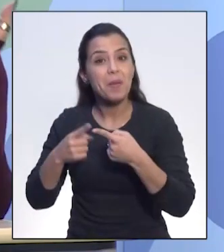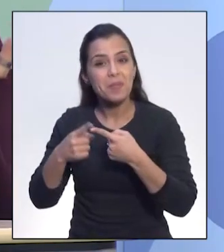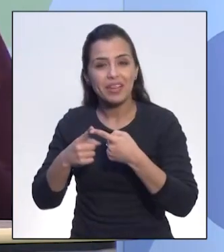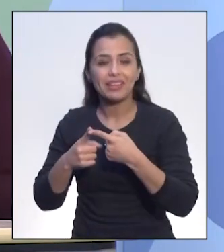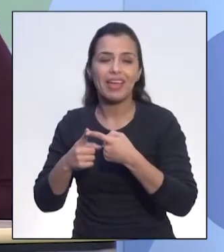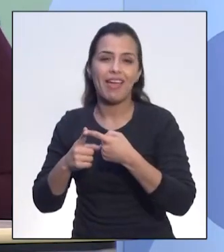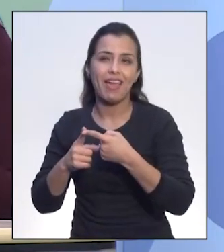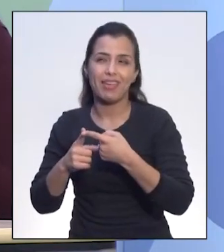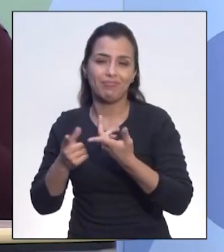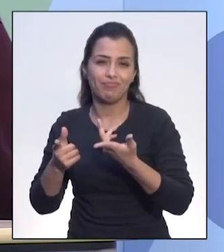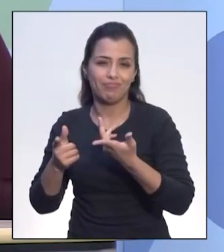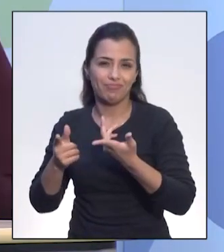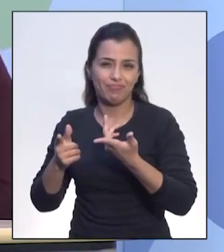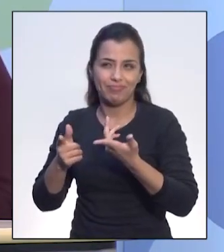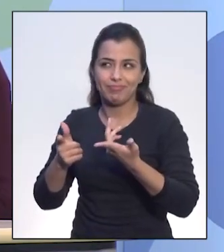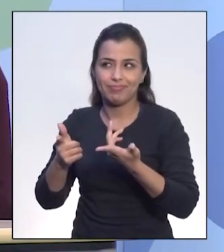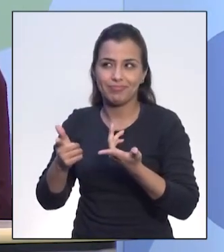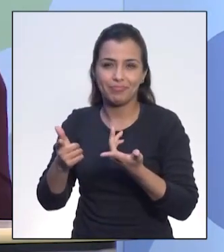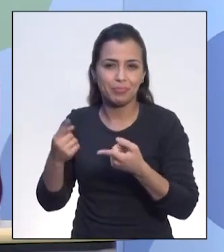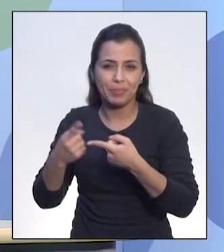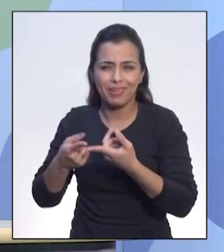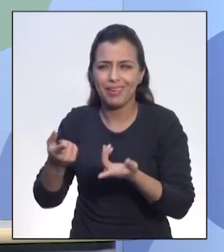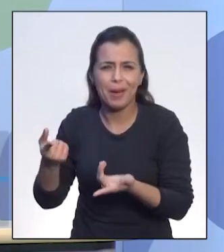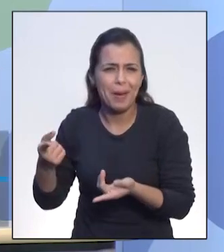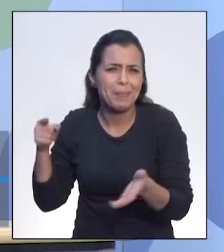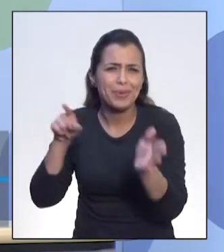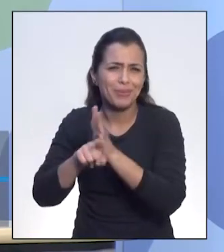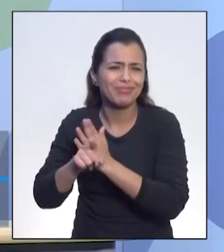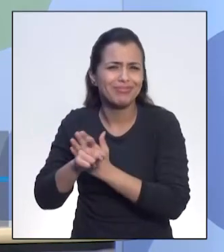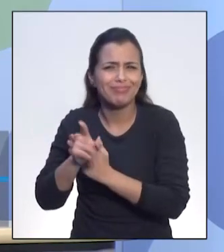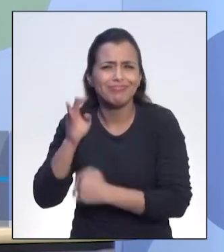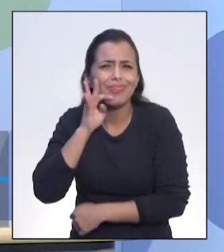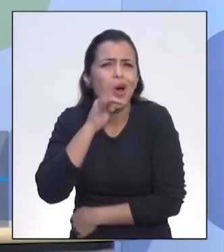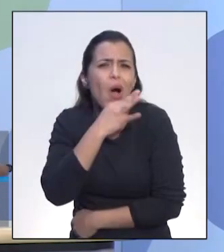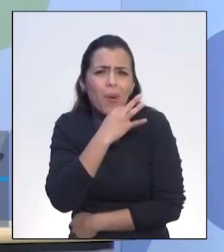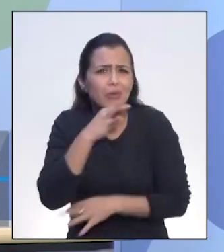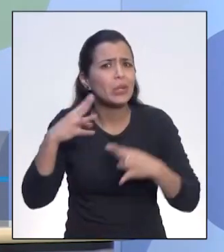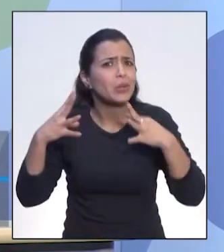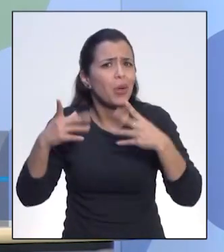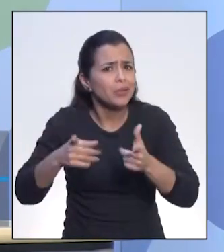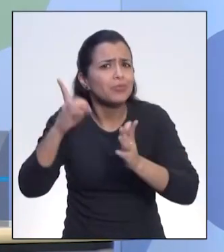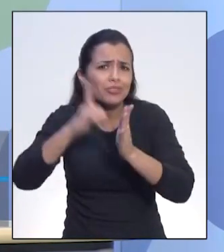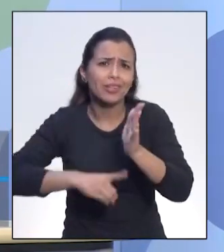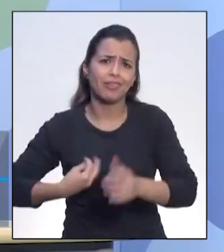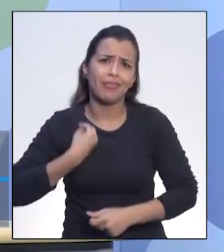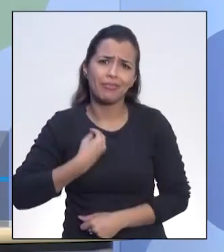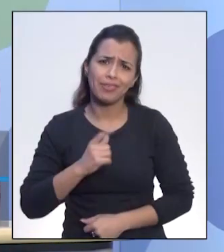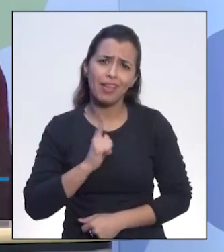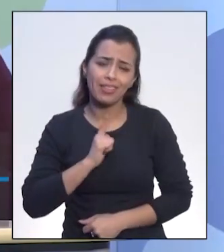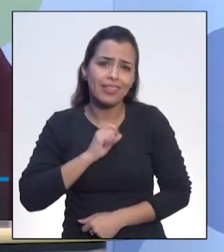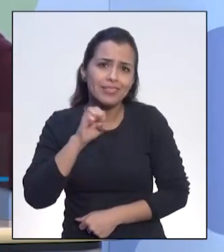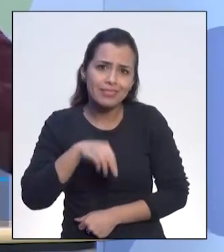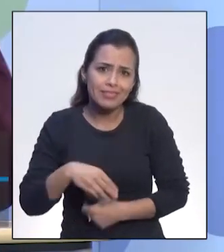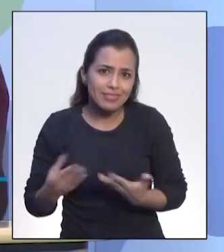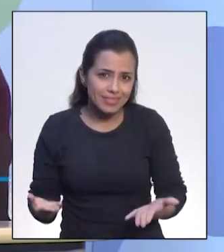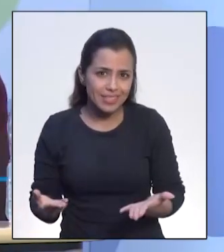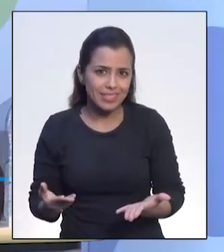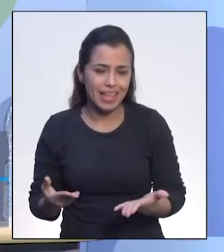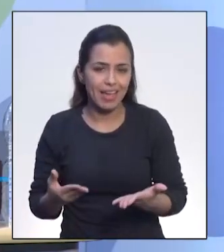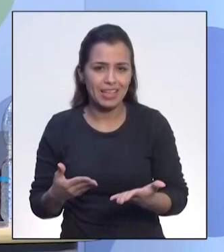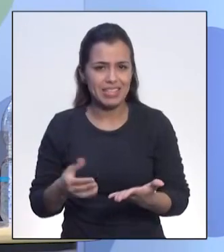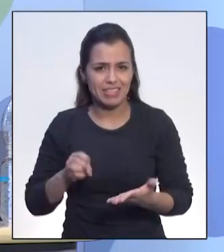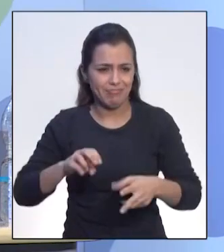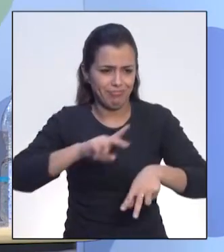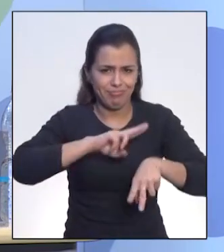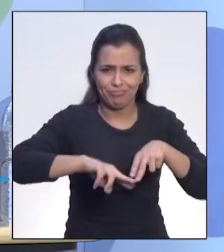nem ter essa pergunta, né, porque deveria ser muito claro para todos nós que todo mundo tem direito à vida, independente do seu gênero,